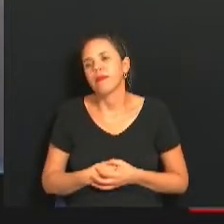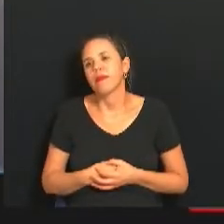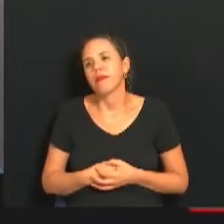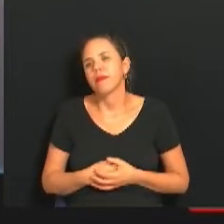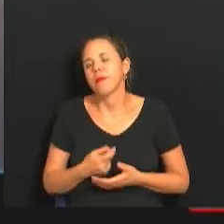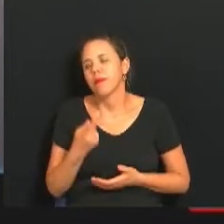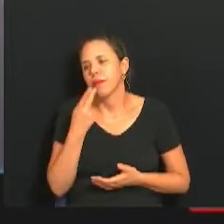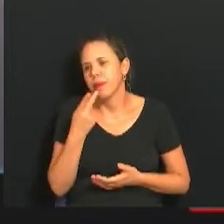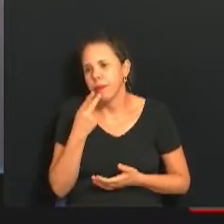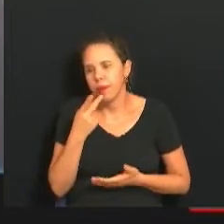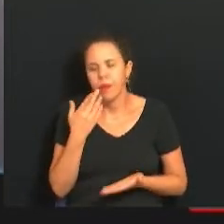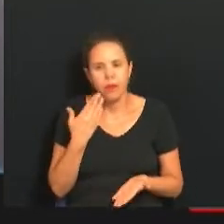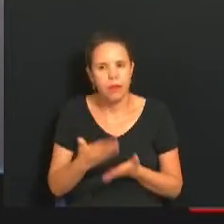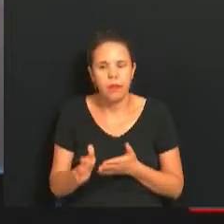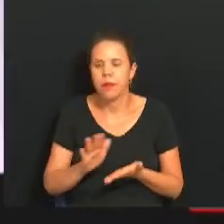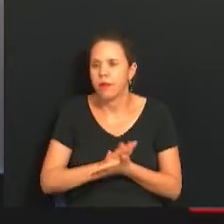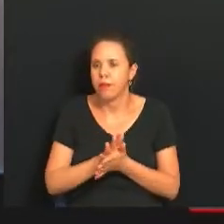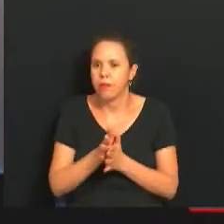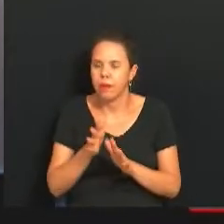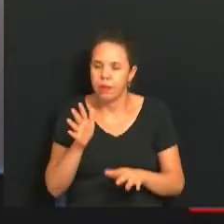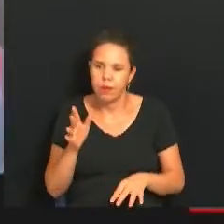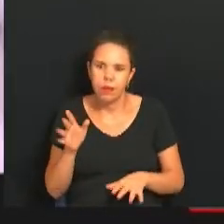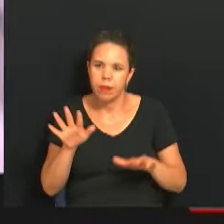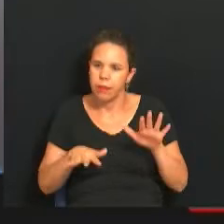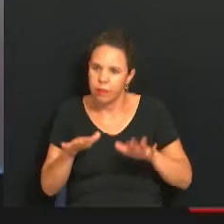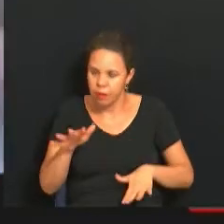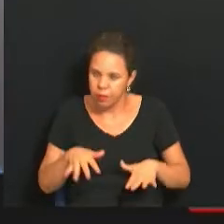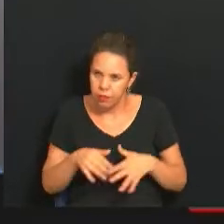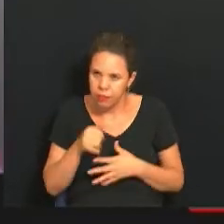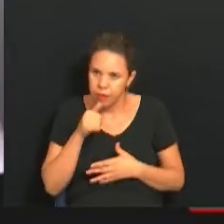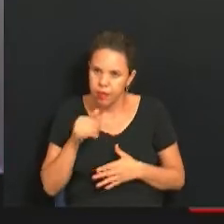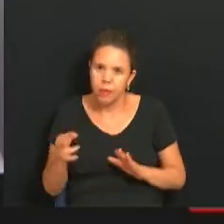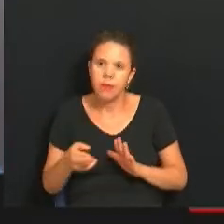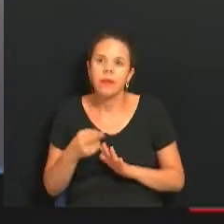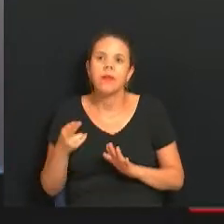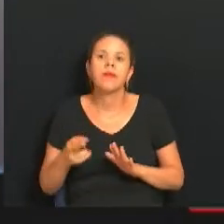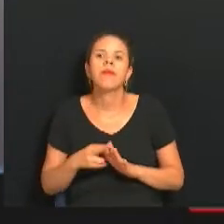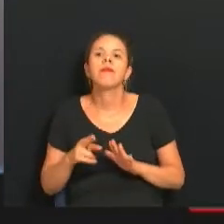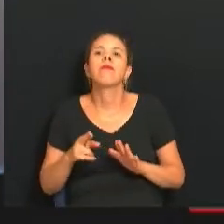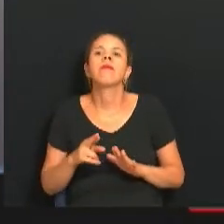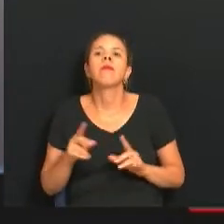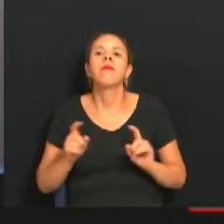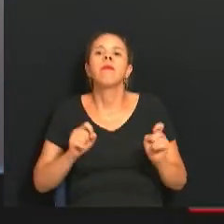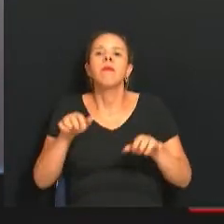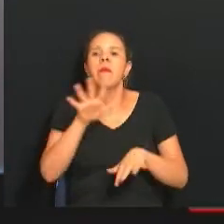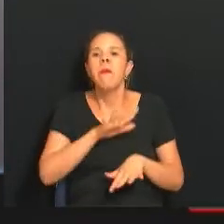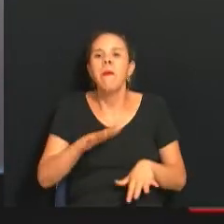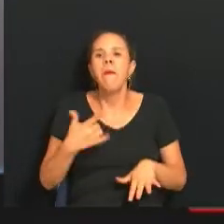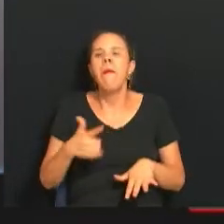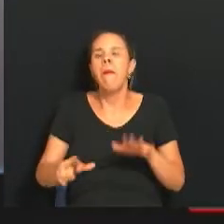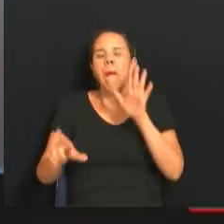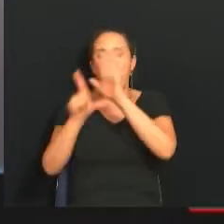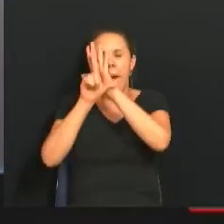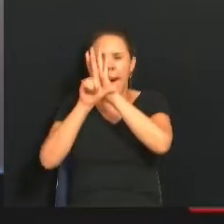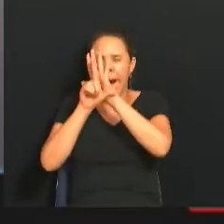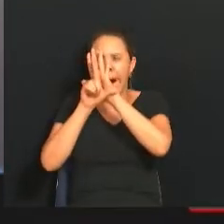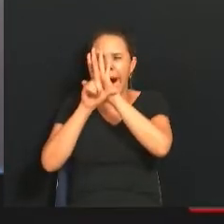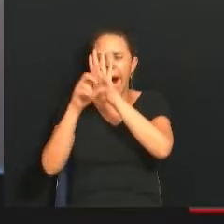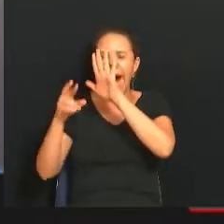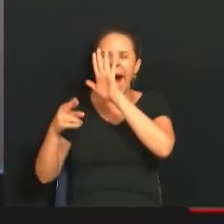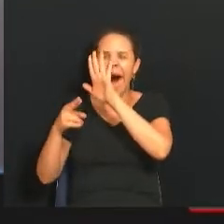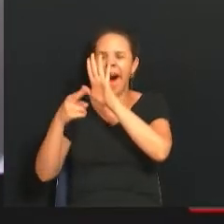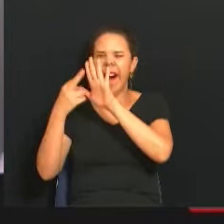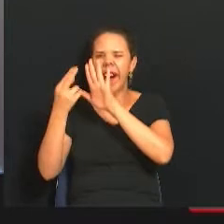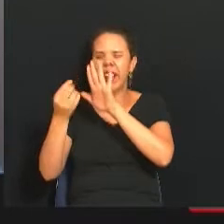uma derrota, mas é uma derrota mais simbólica, porque as resoluções da Assembleia Geral, elas não têm força de lei. A Rússia não vai sofrer nenhuma